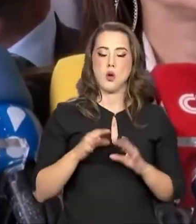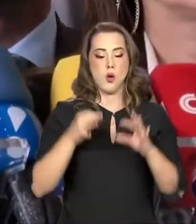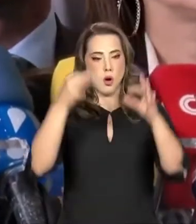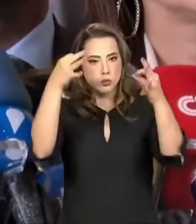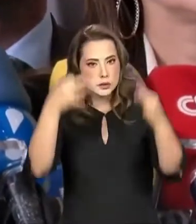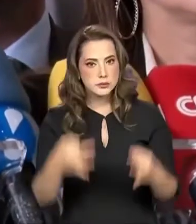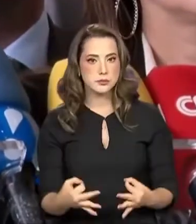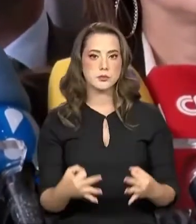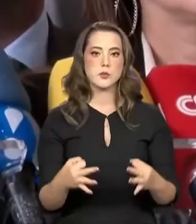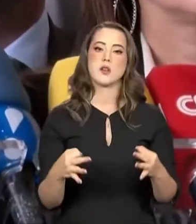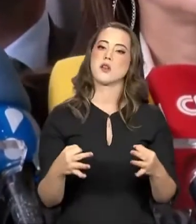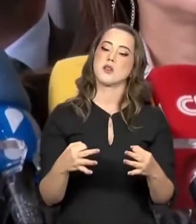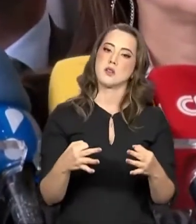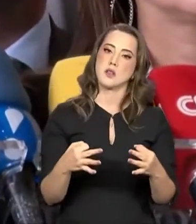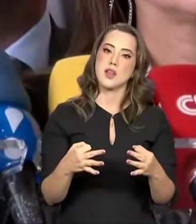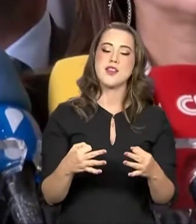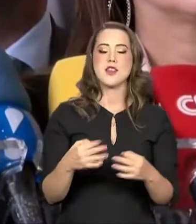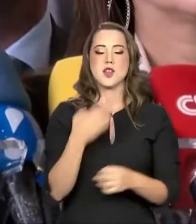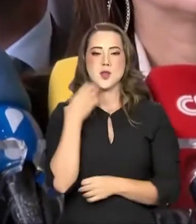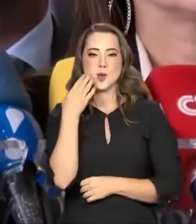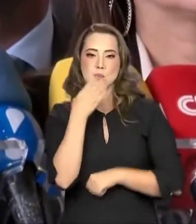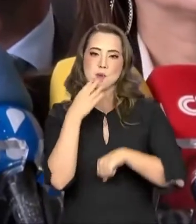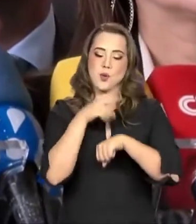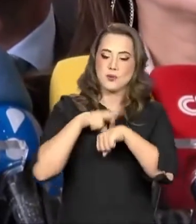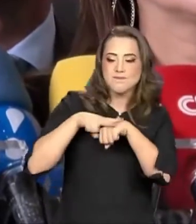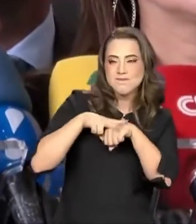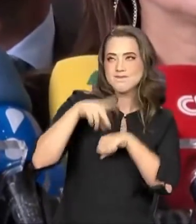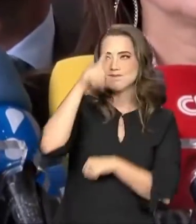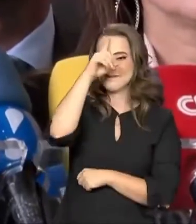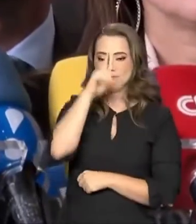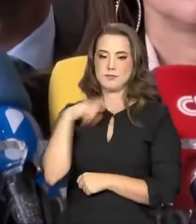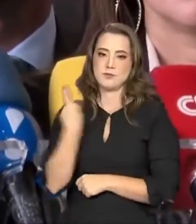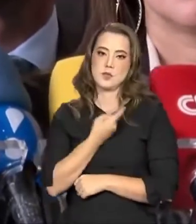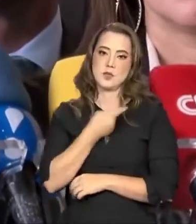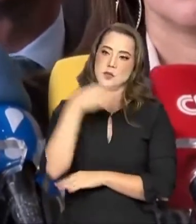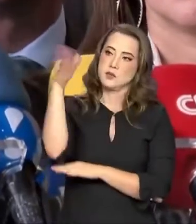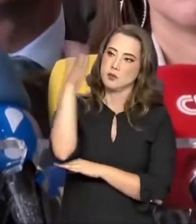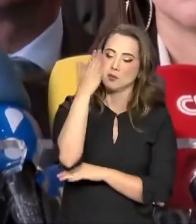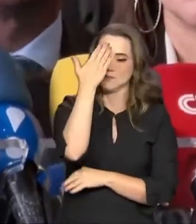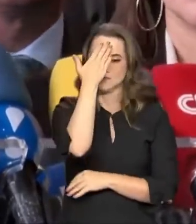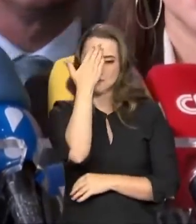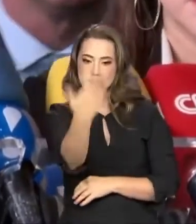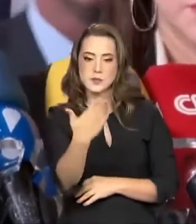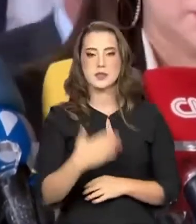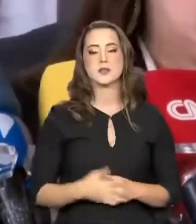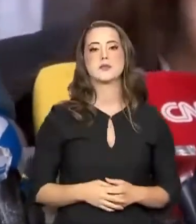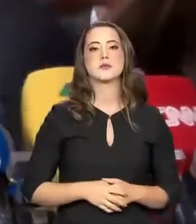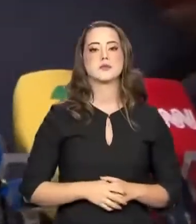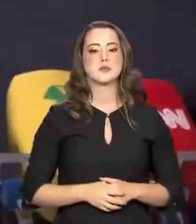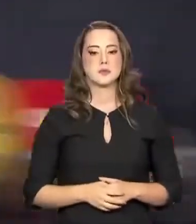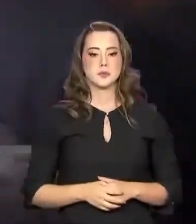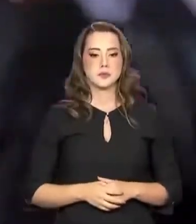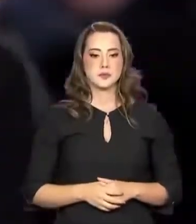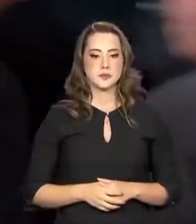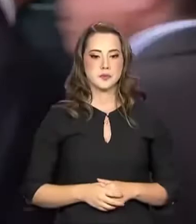honestidade e as cores verde e amarela da nossa bandeira. Muito obrigado. Presidente.